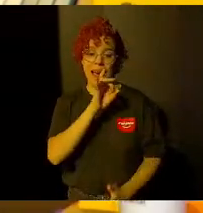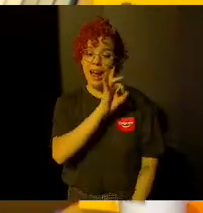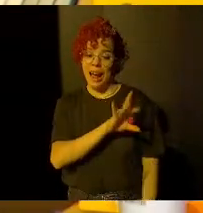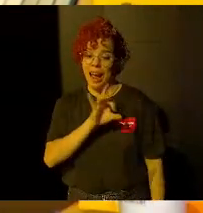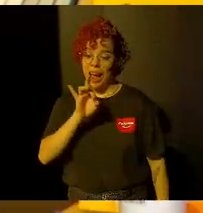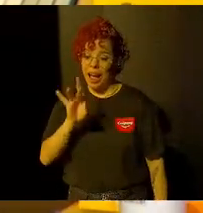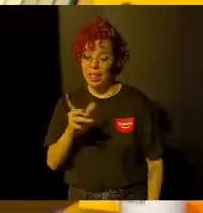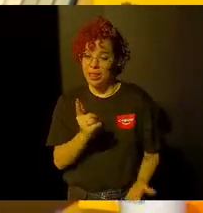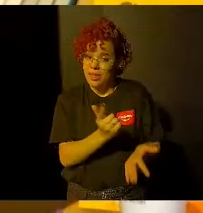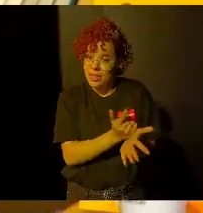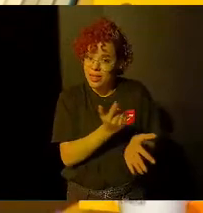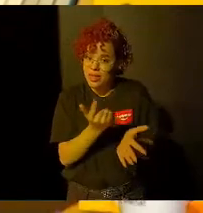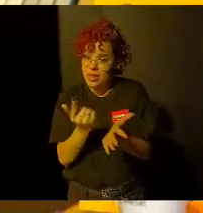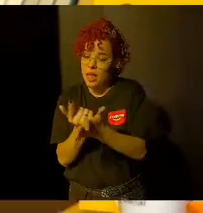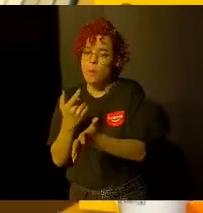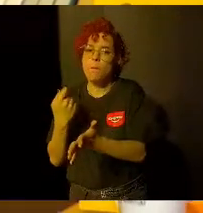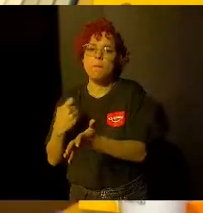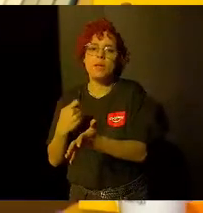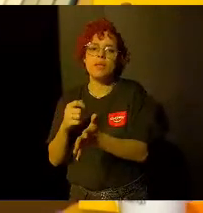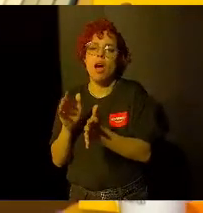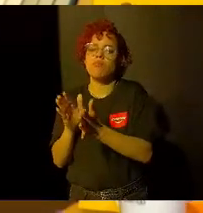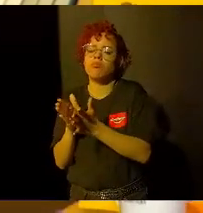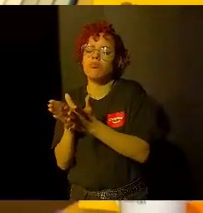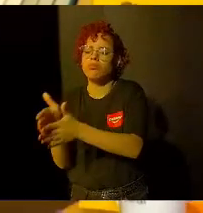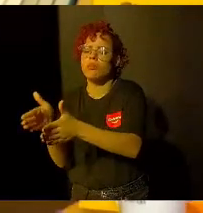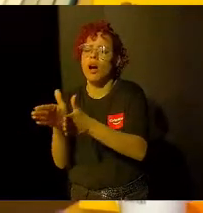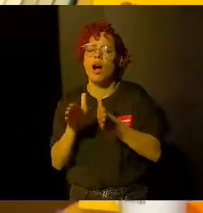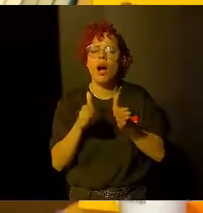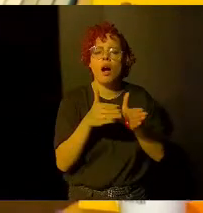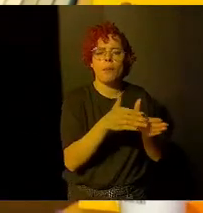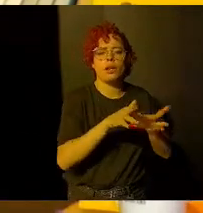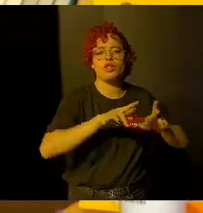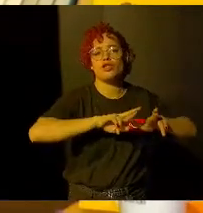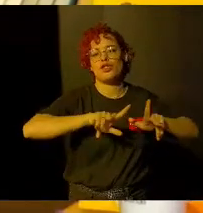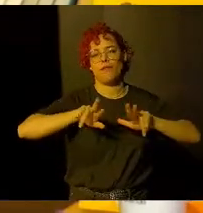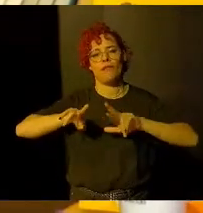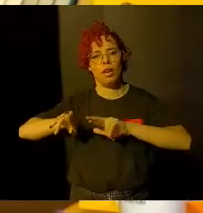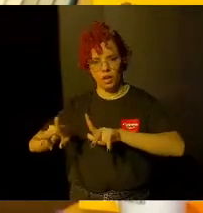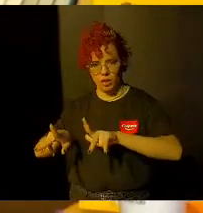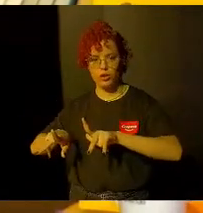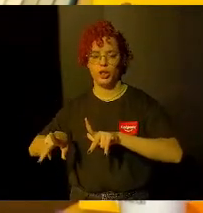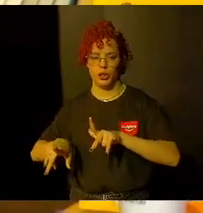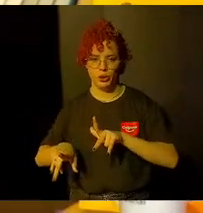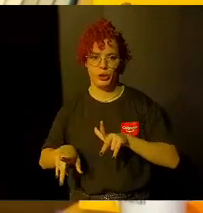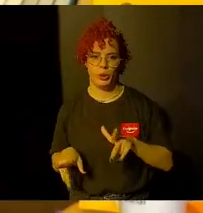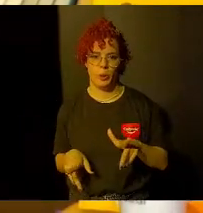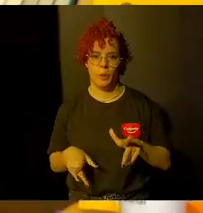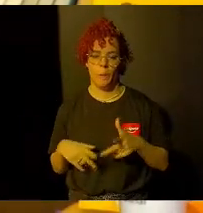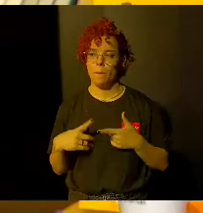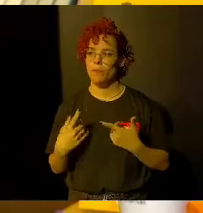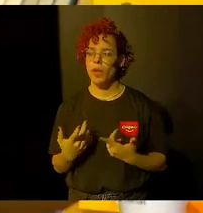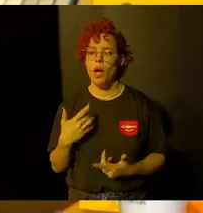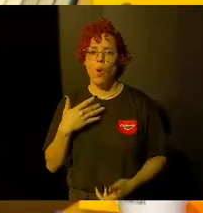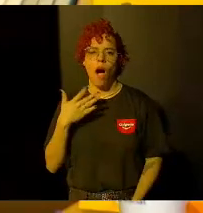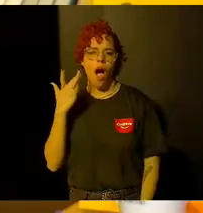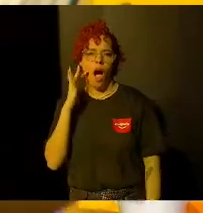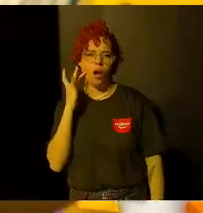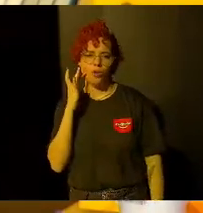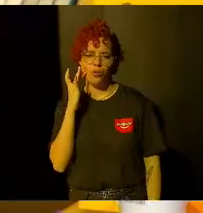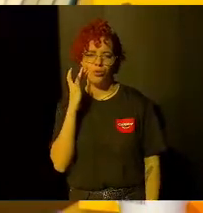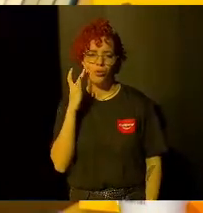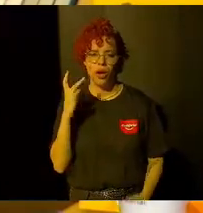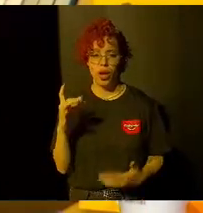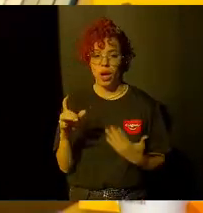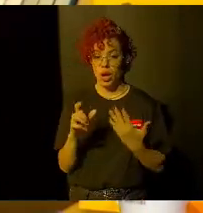completamente diferente porque ela é diferente Eu por exemplo me acho escritor sem estilo